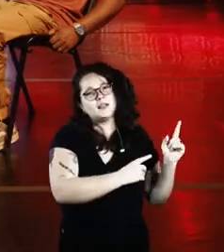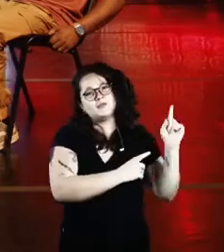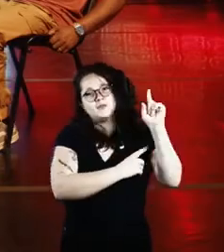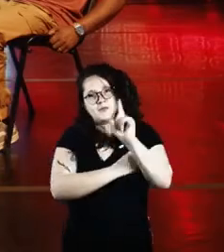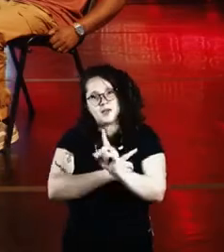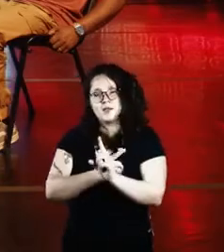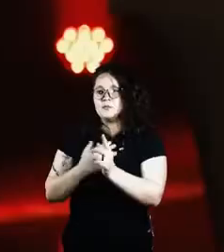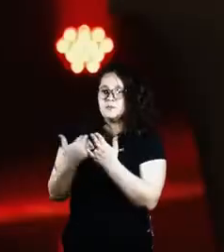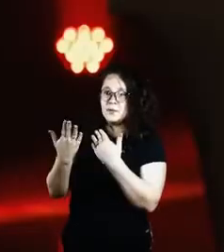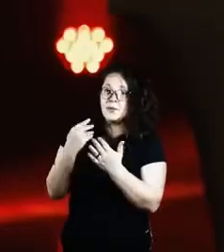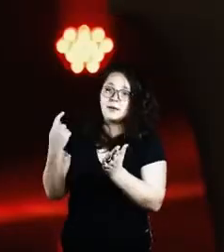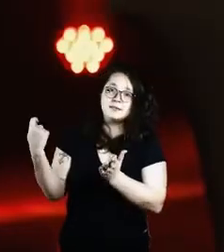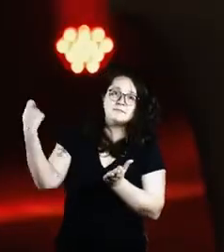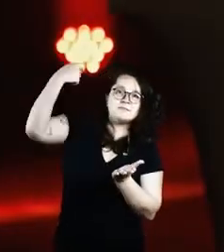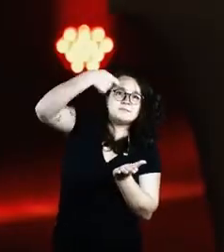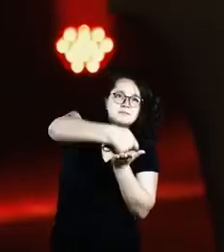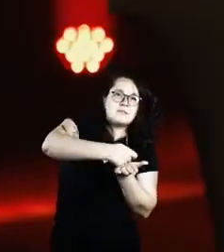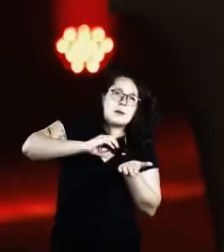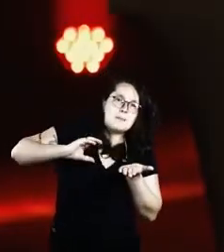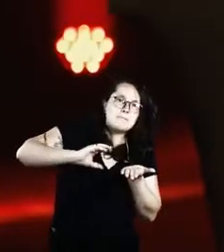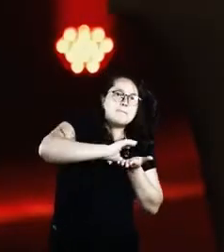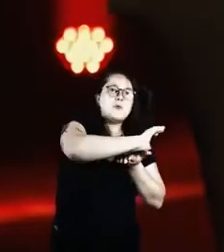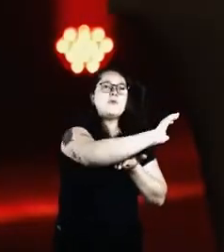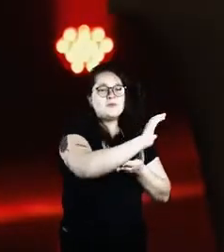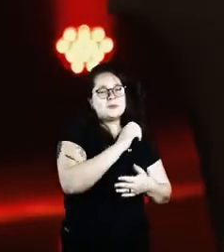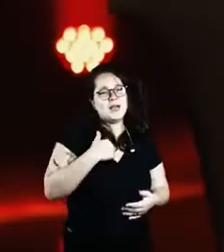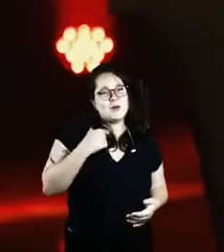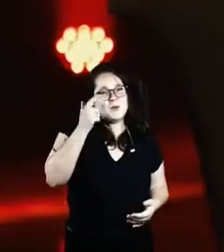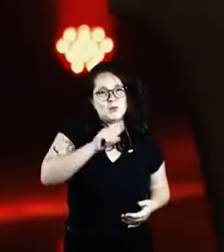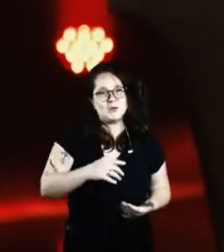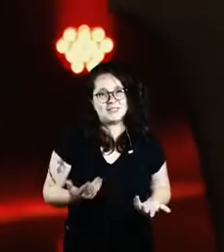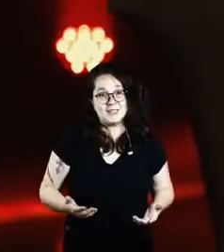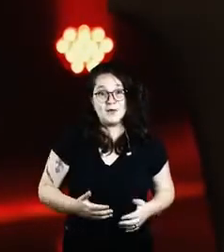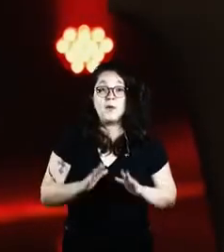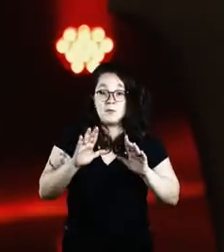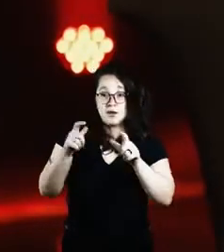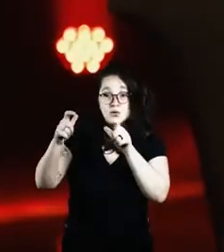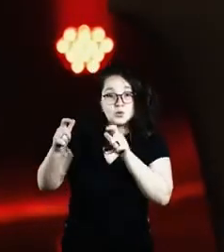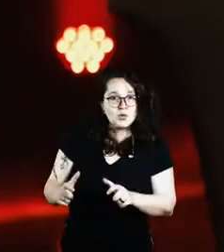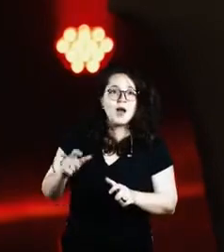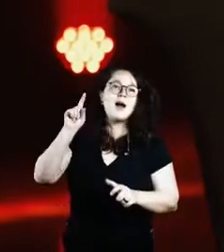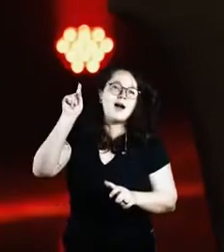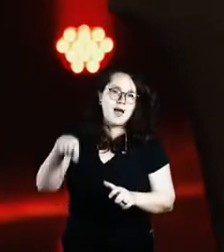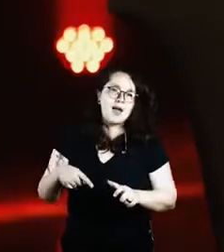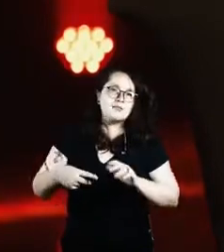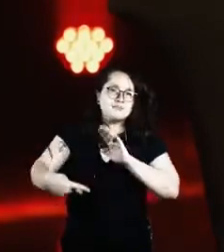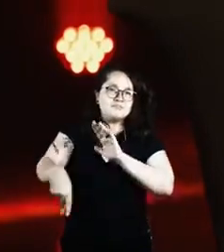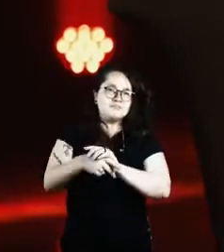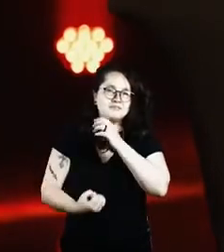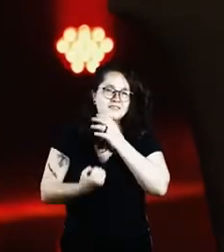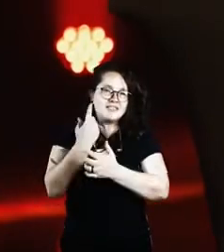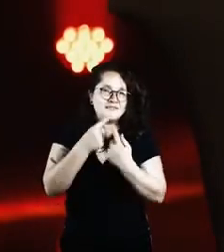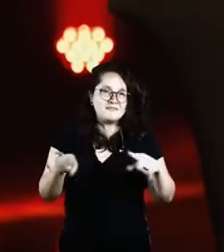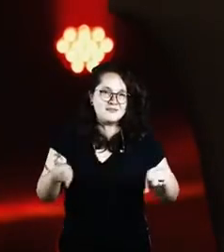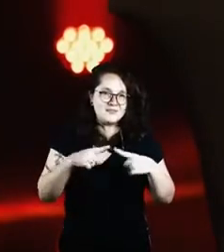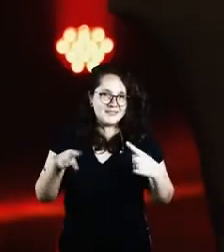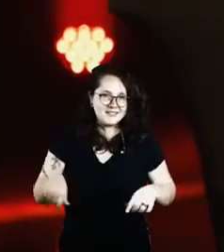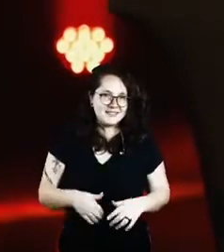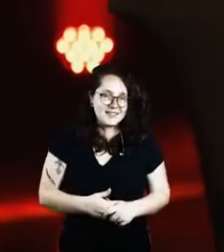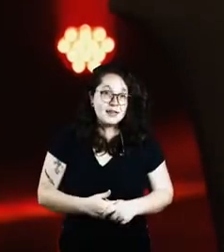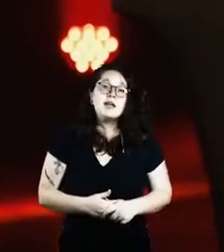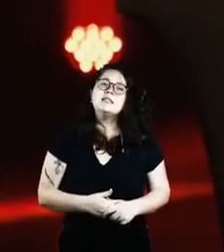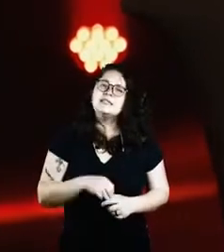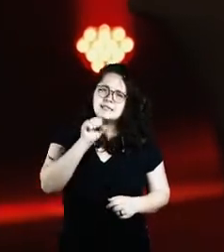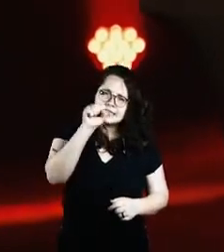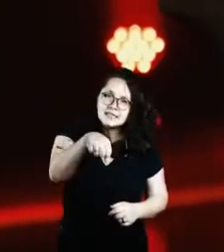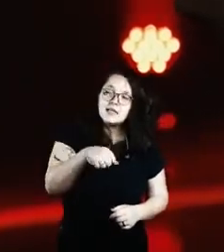que o show comprou o Somebody Love e se tornou isso aí tudo que... Mas o Somebody Love era o nosso estúdio de luxo, né? Foi quando a gente veio aí dar uma olhada no espaço e tal,